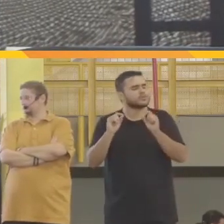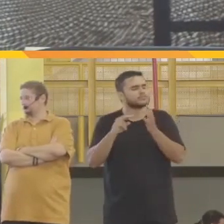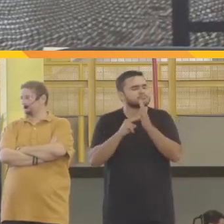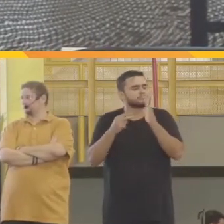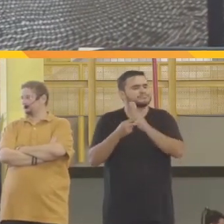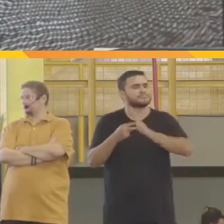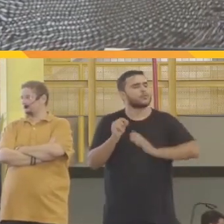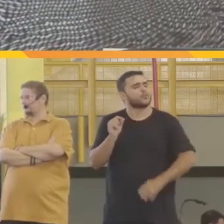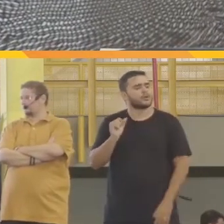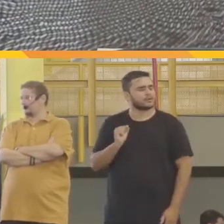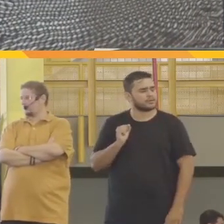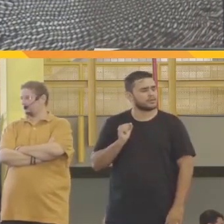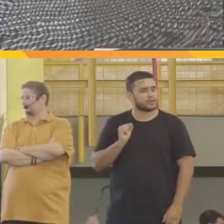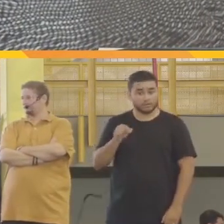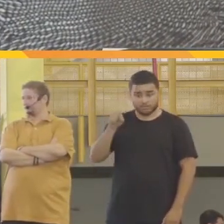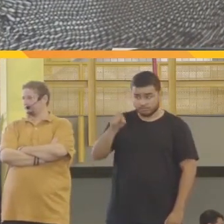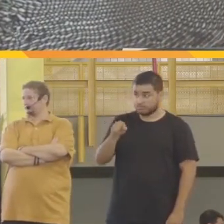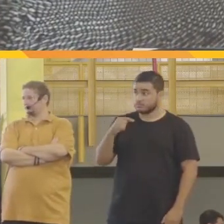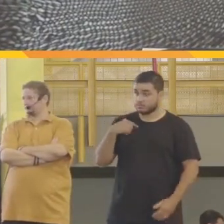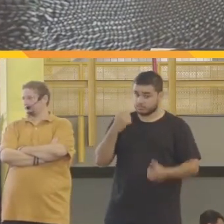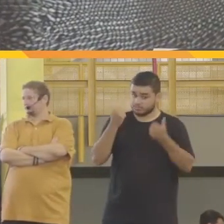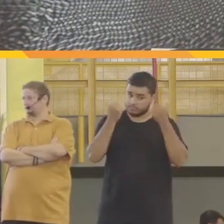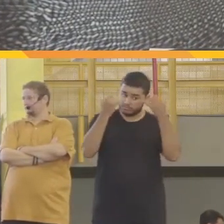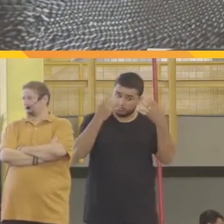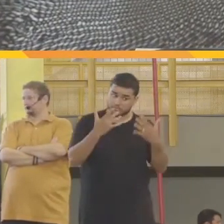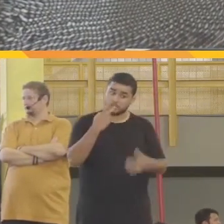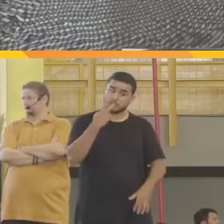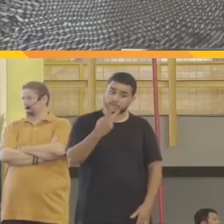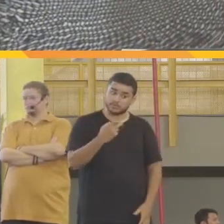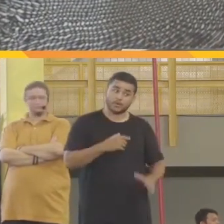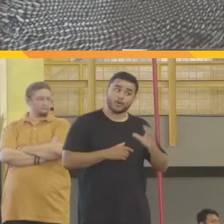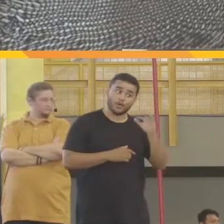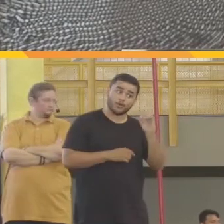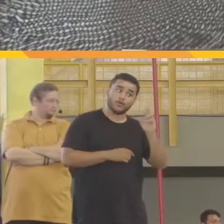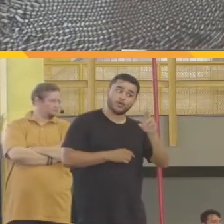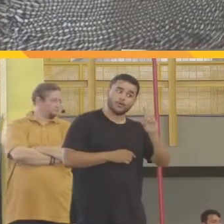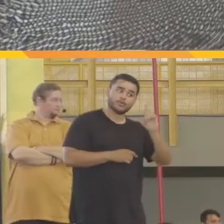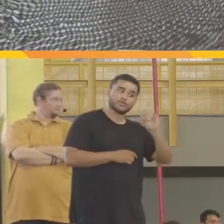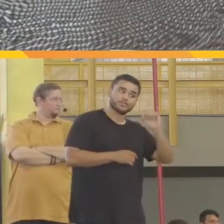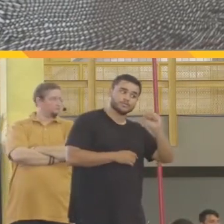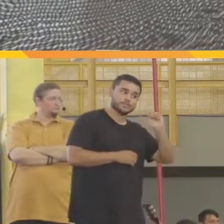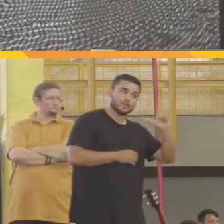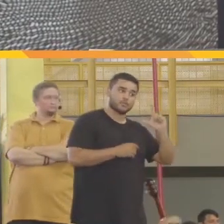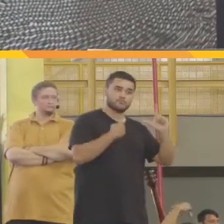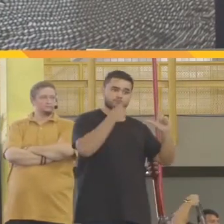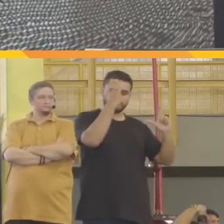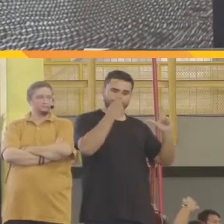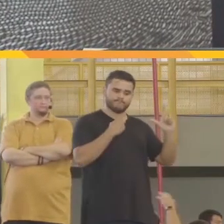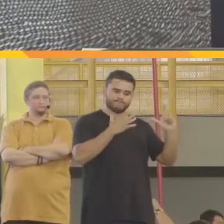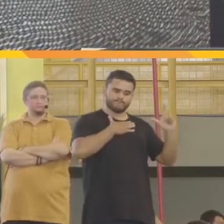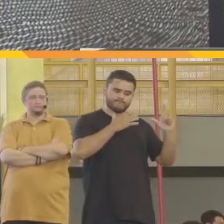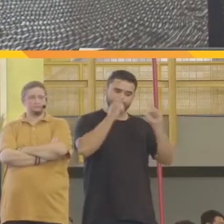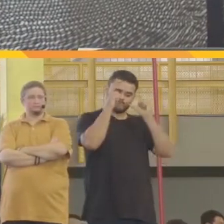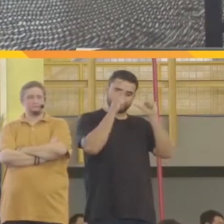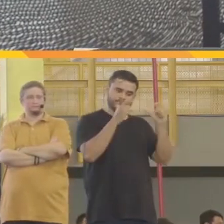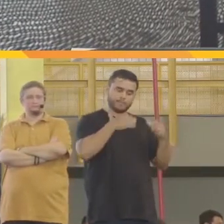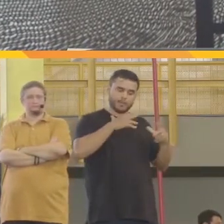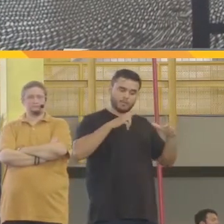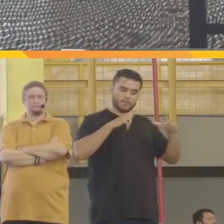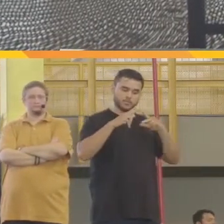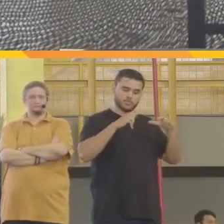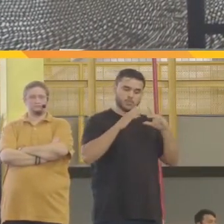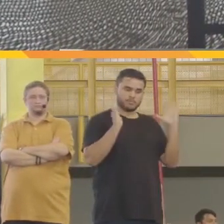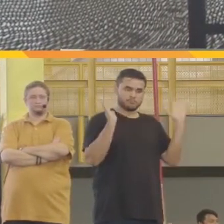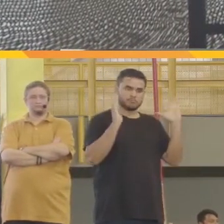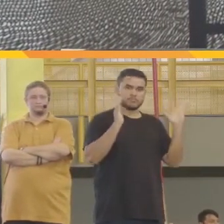quer dizer? Eu acabei de dizer para vocês que o homem cordial é aquele que privilegia interesses